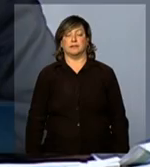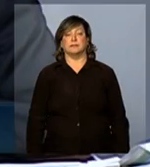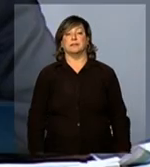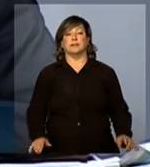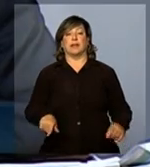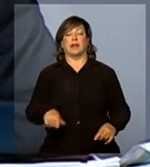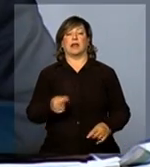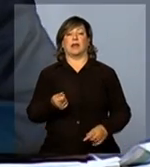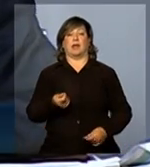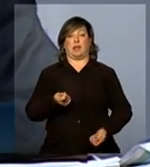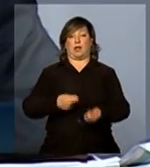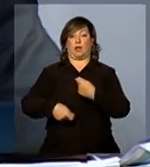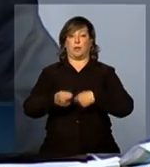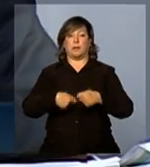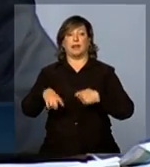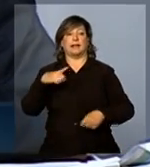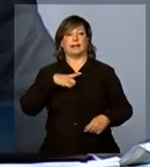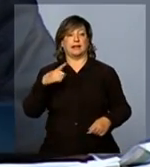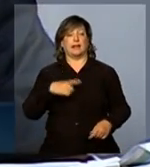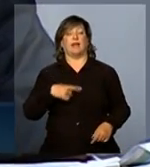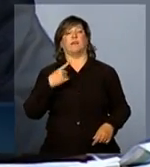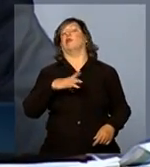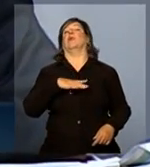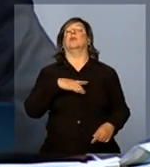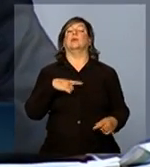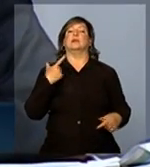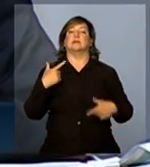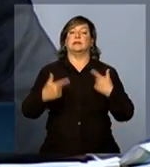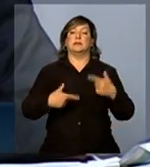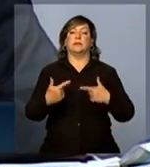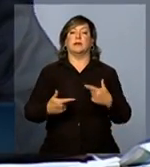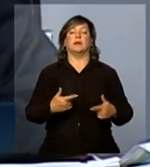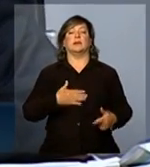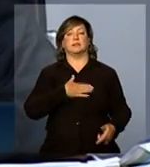economia, portanto, teve um desempenho satisfatório.